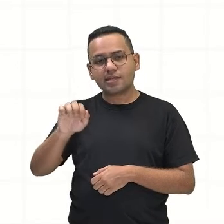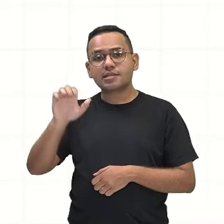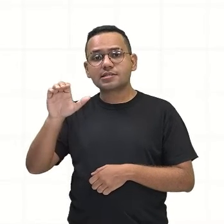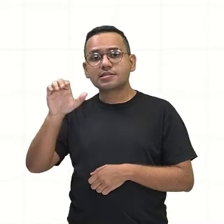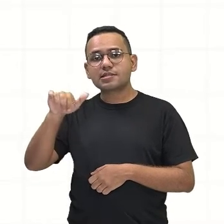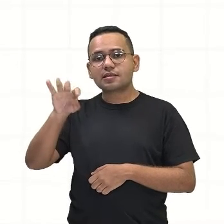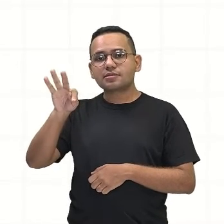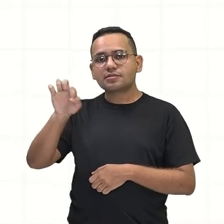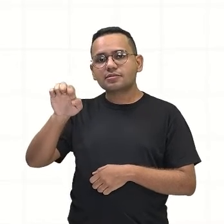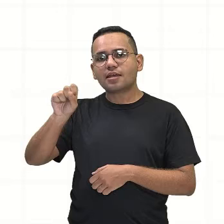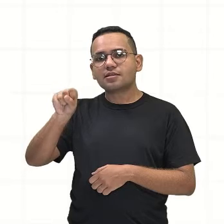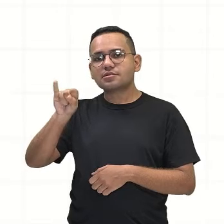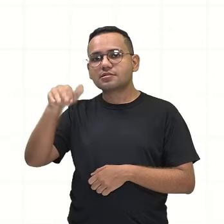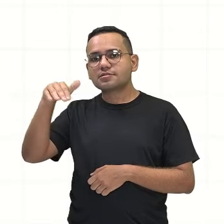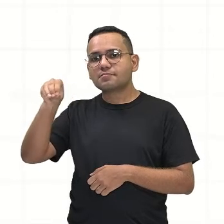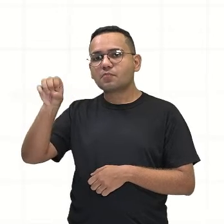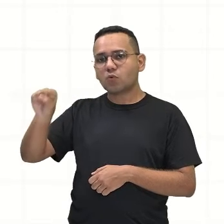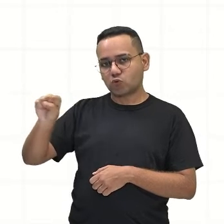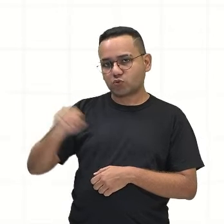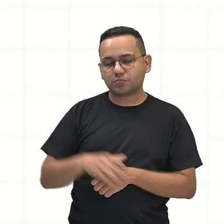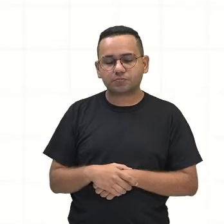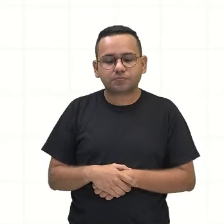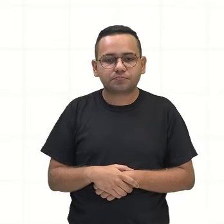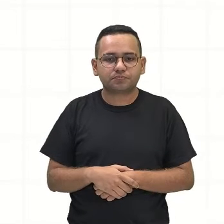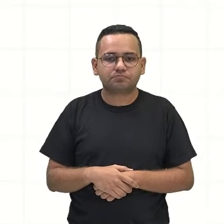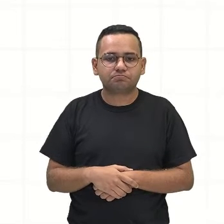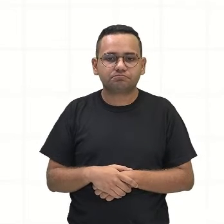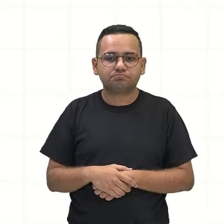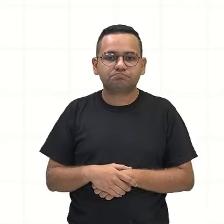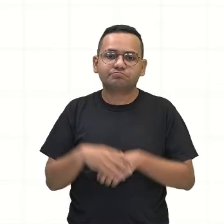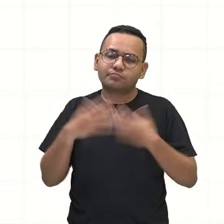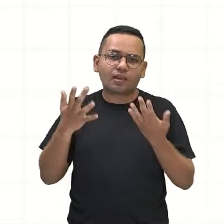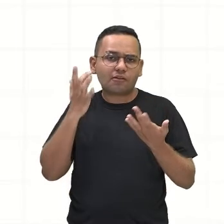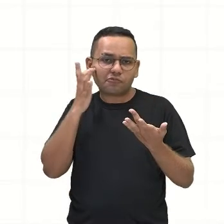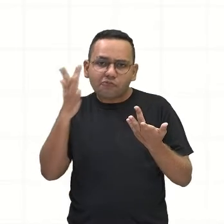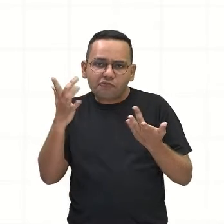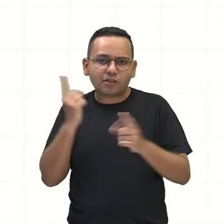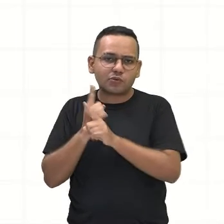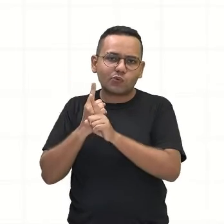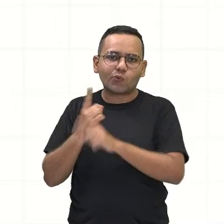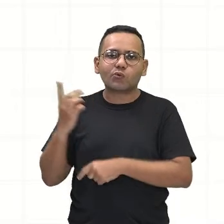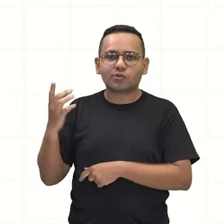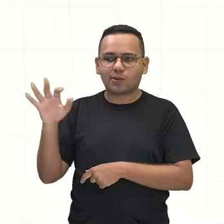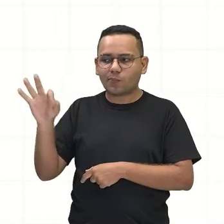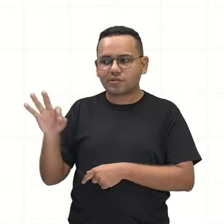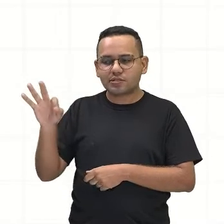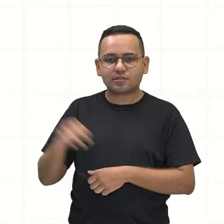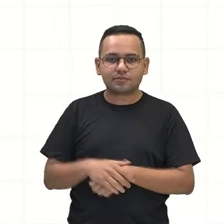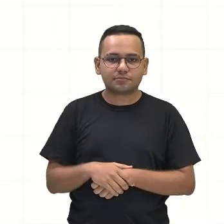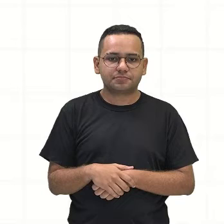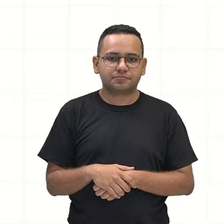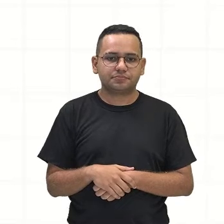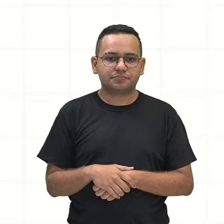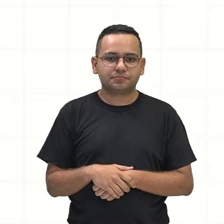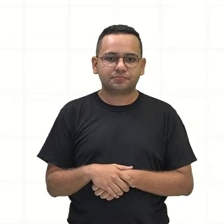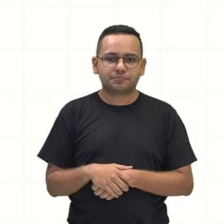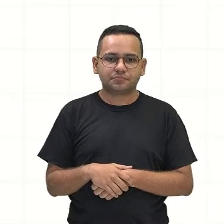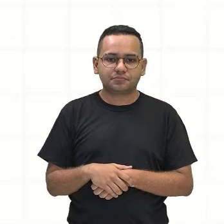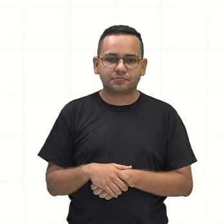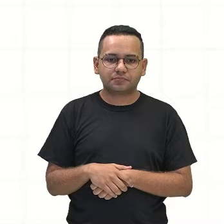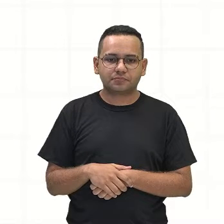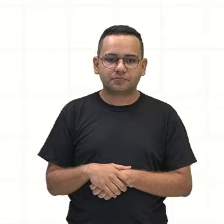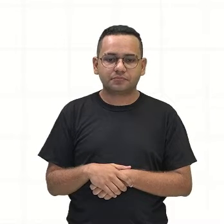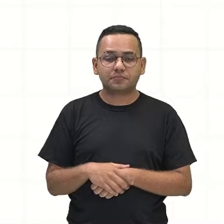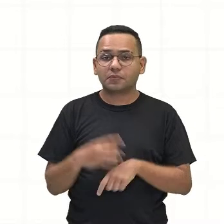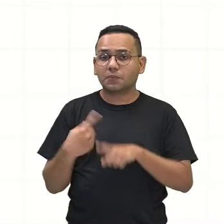E, então, ficou fácil tirar a porcentagem, né? Quando o denominador é 100. No caso aqui, o